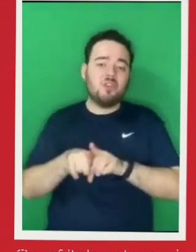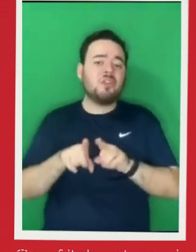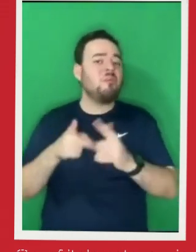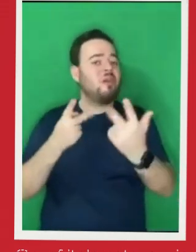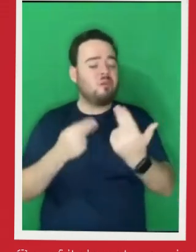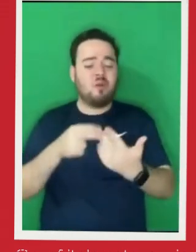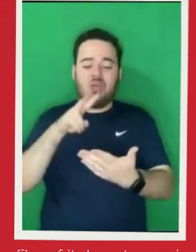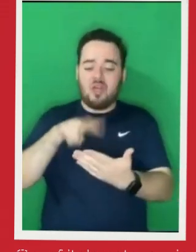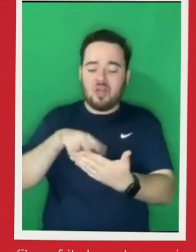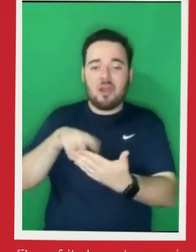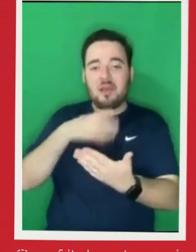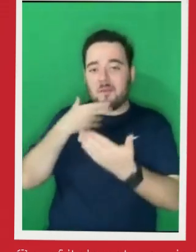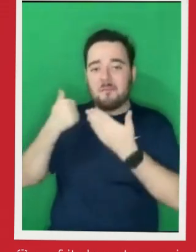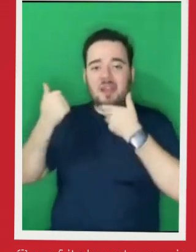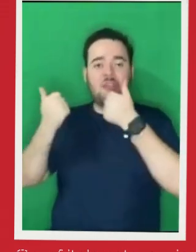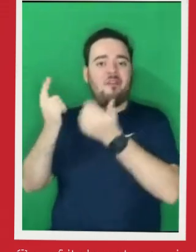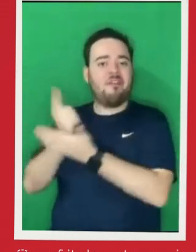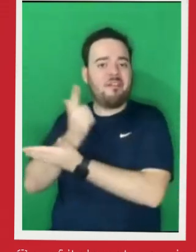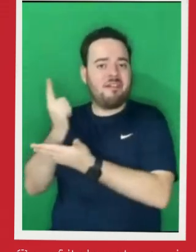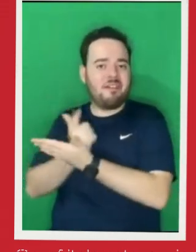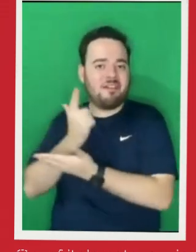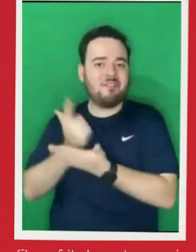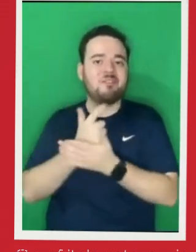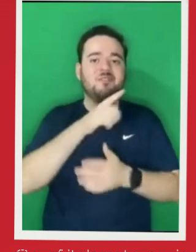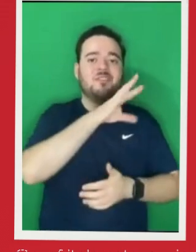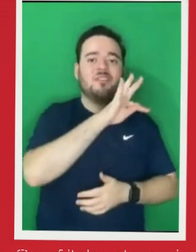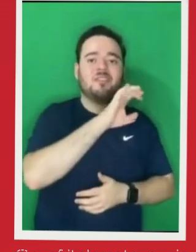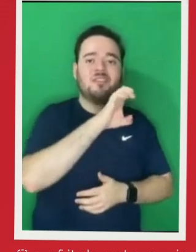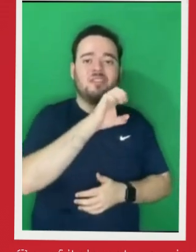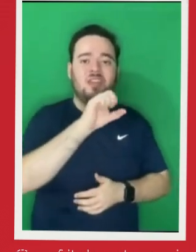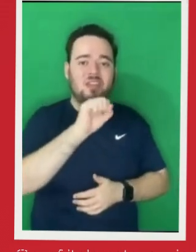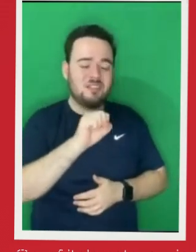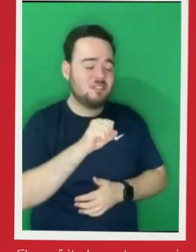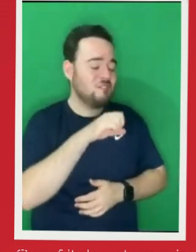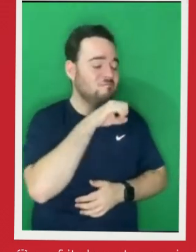você, eu leio muito melhor os livros do que as teses.